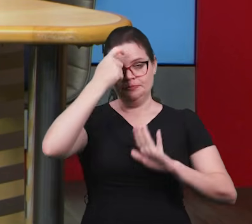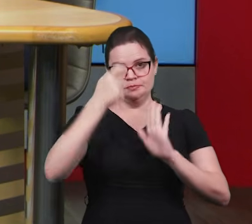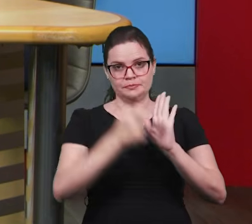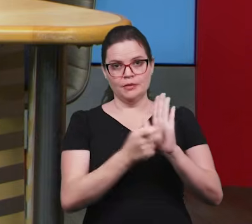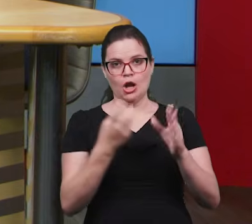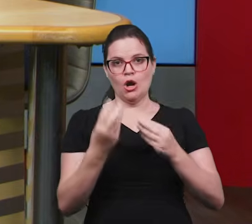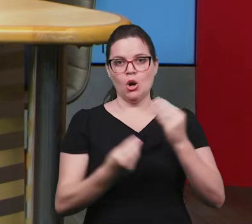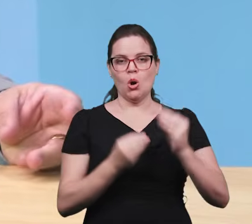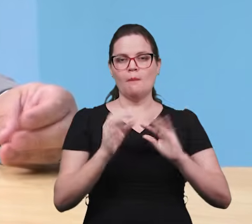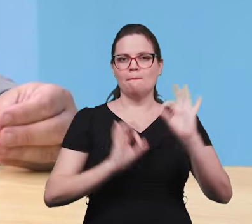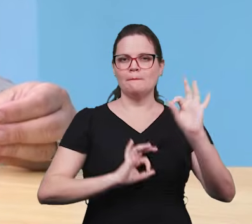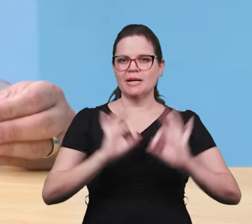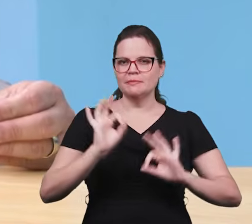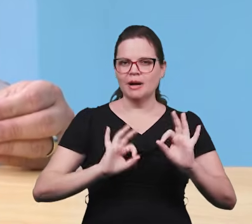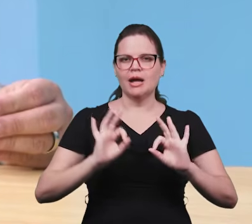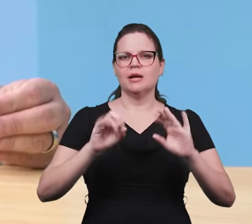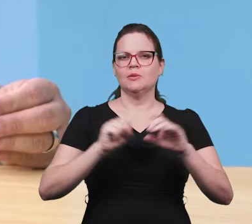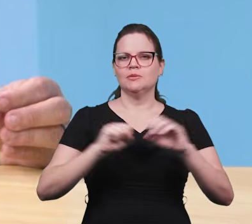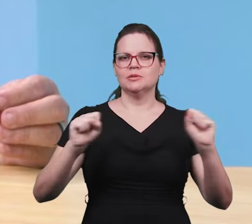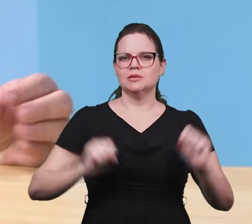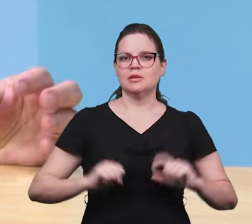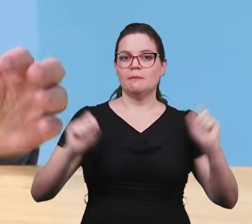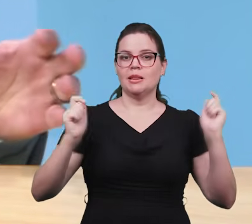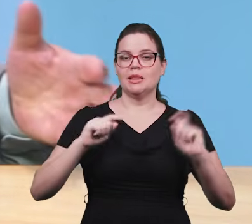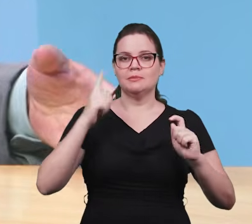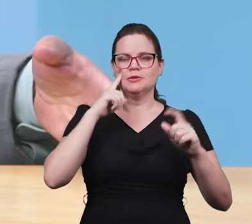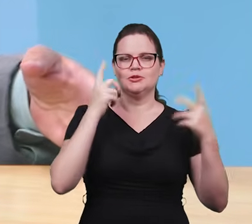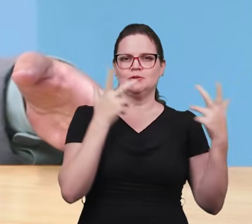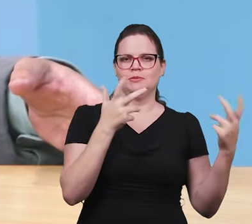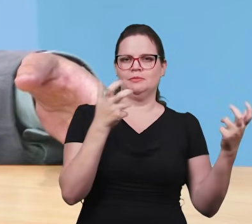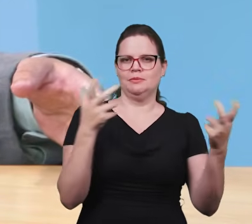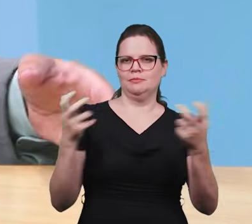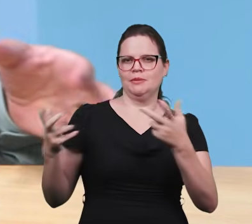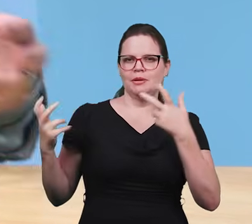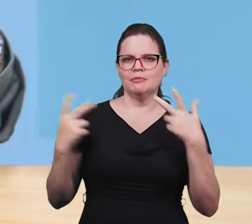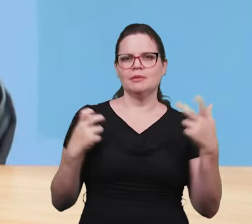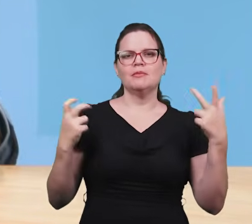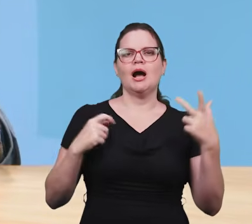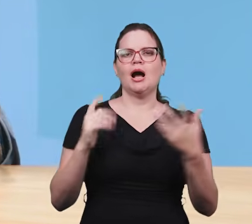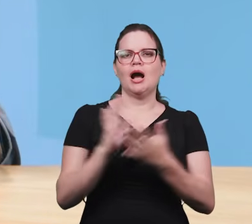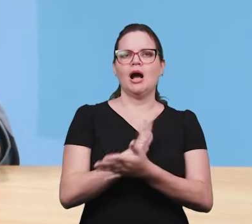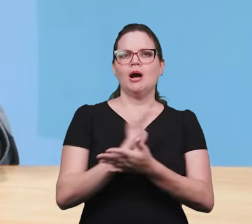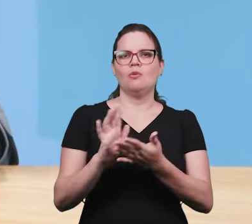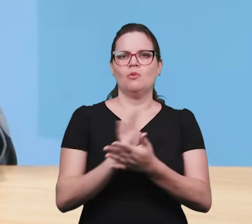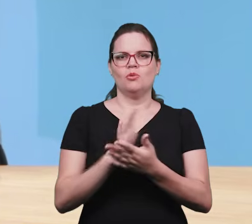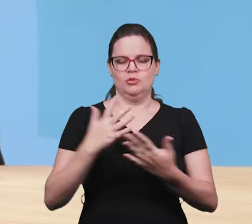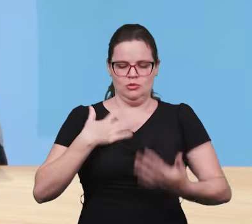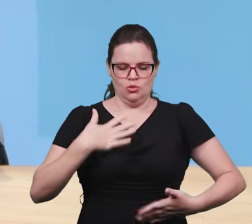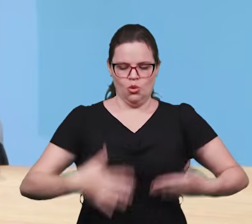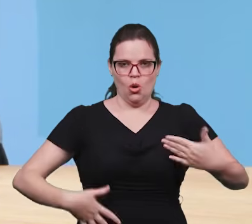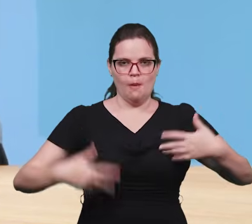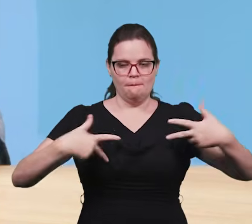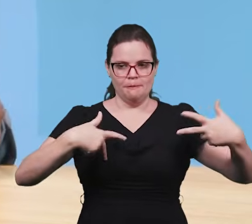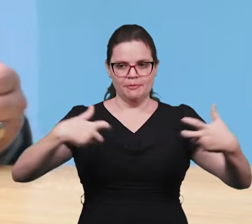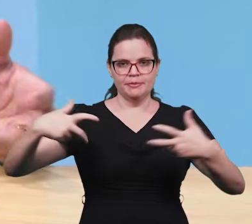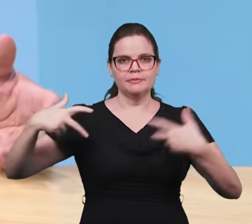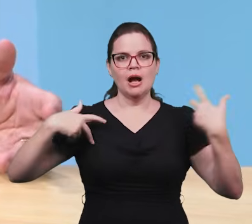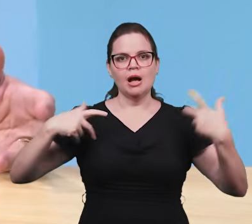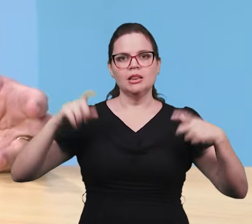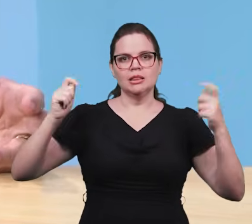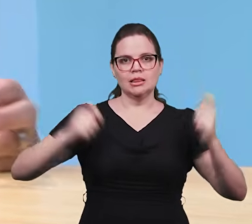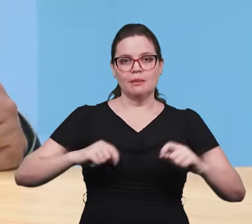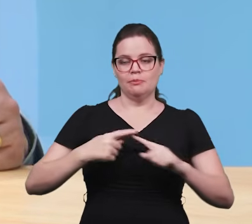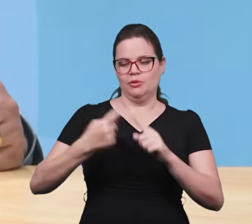programar, nós então conseguimos captar sinais que antes eram difíceis captar no próprio corpo. Então, quando a gente vê, por exemplo, um